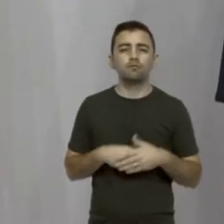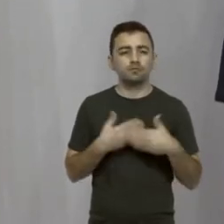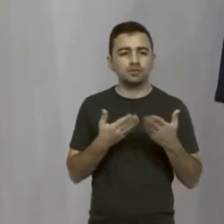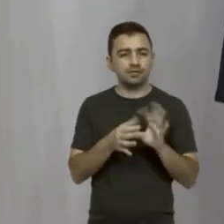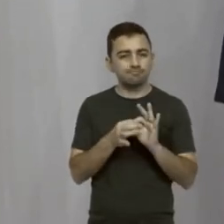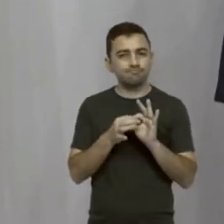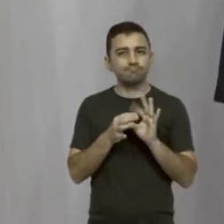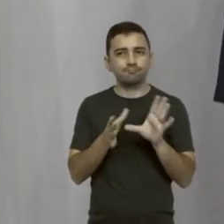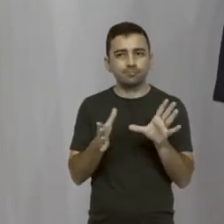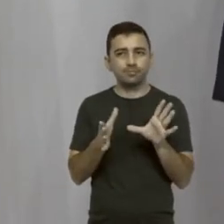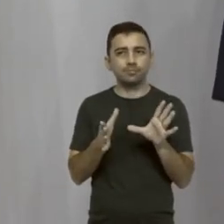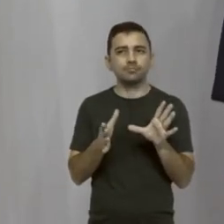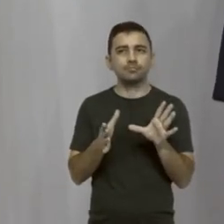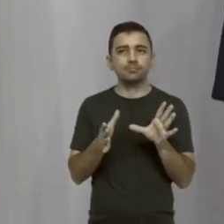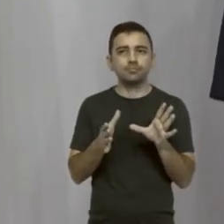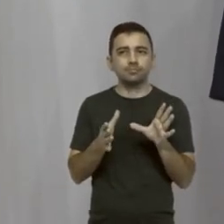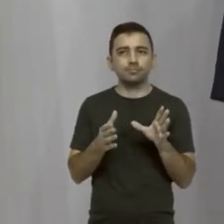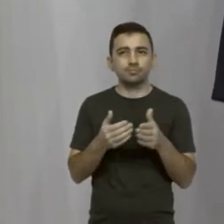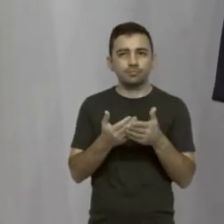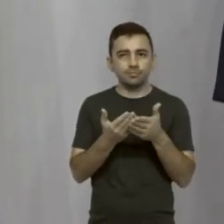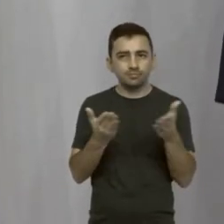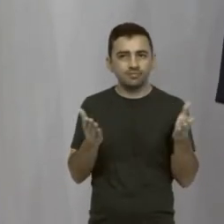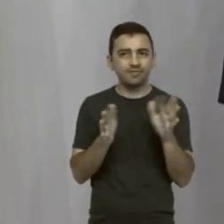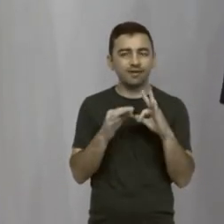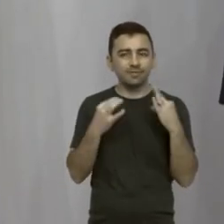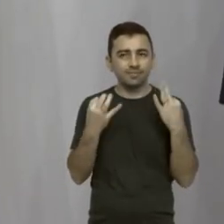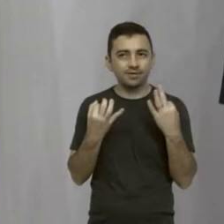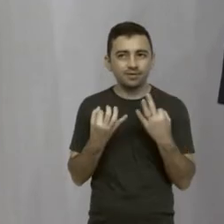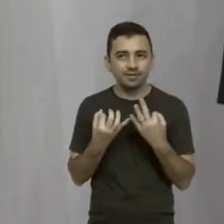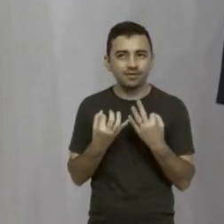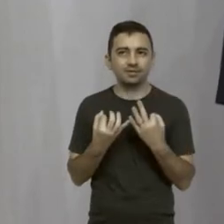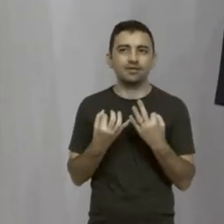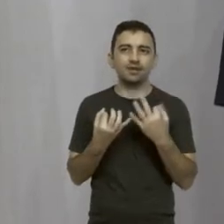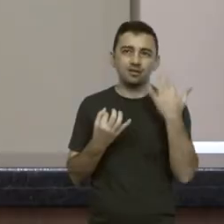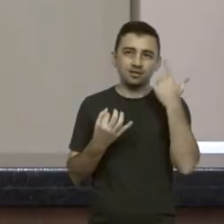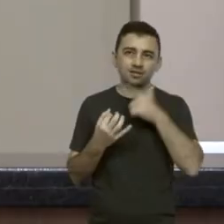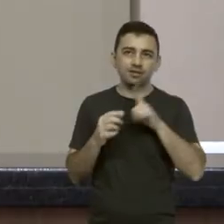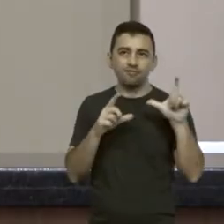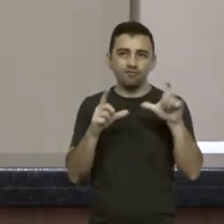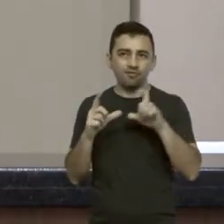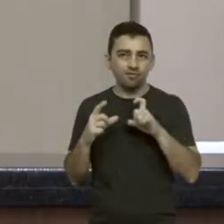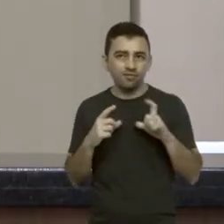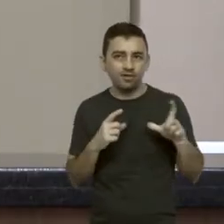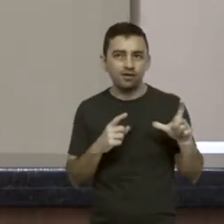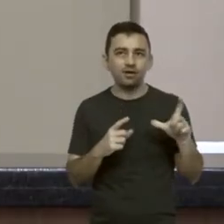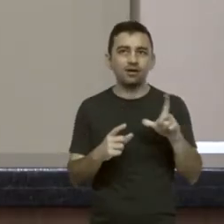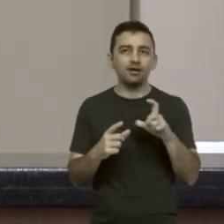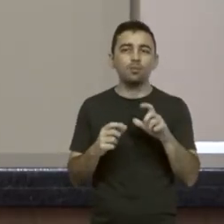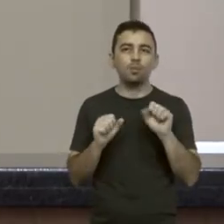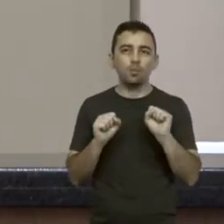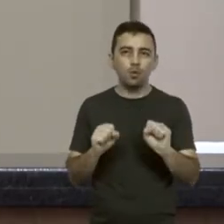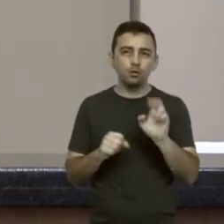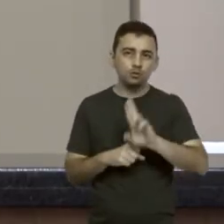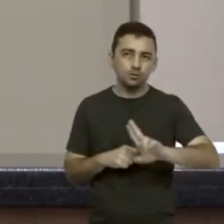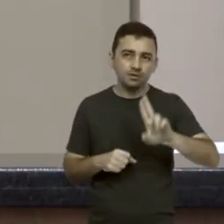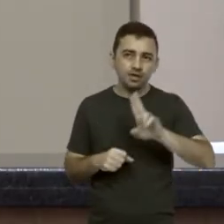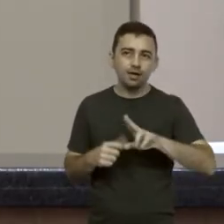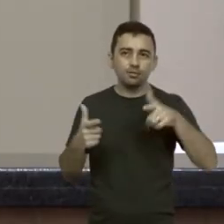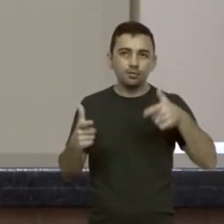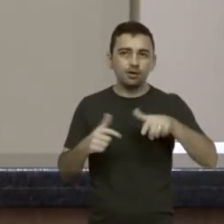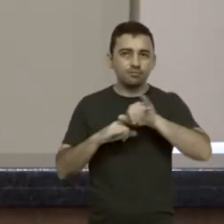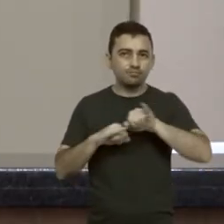para, junto com os familiares, aí tirar as fotografias, pode usar a sala de imprensa